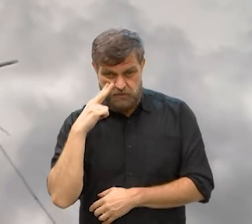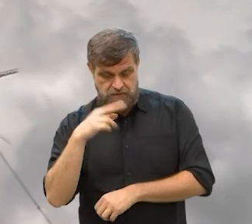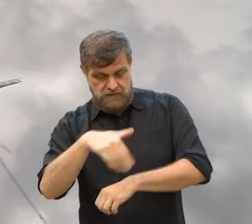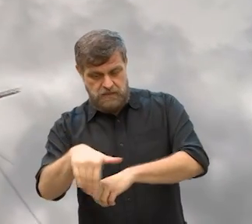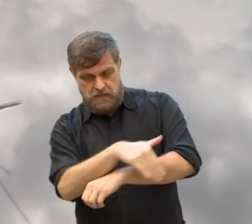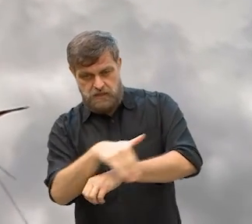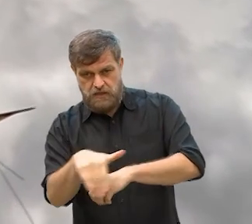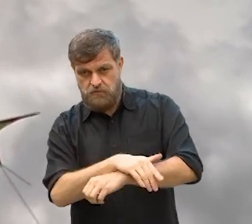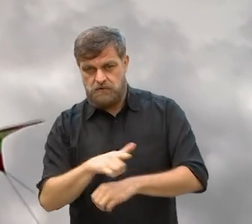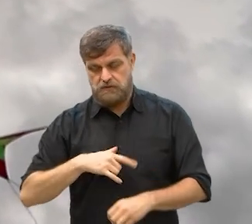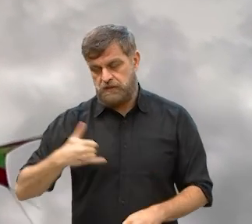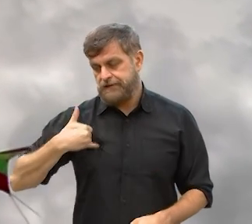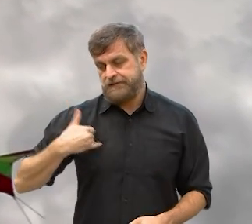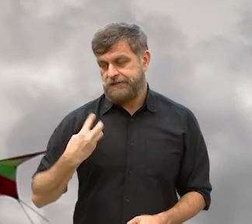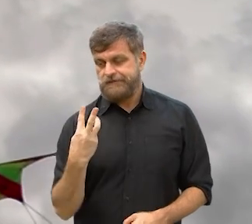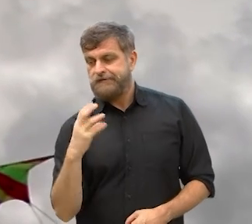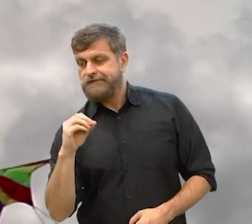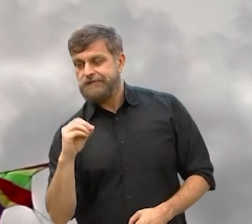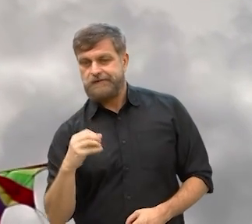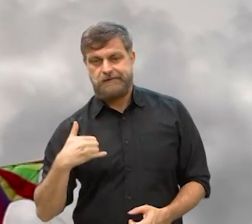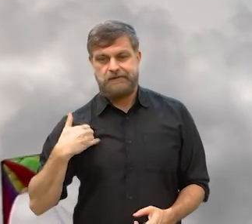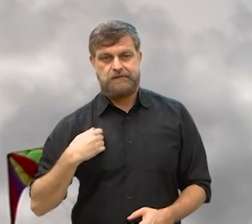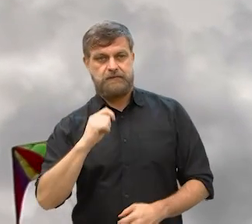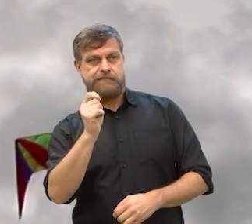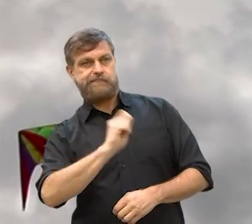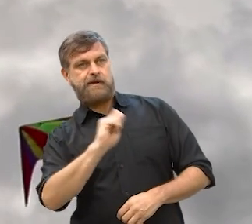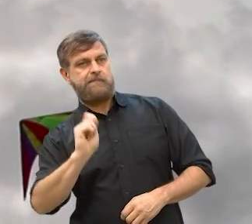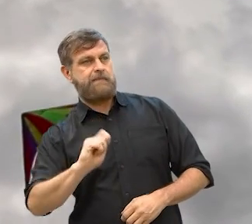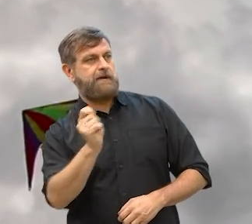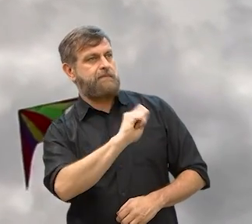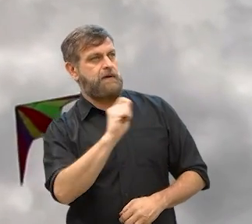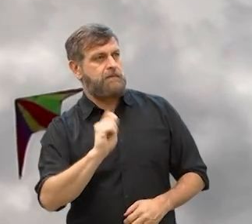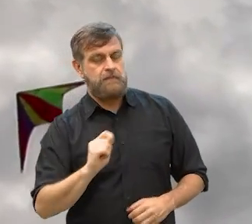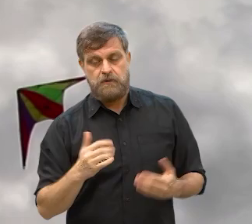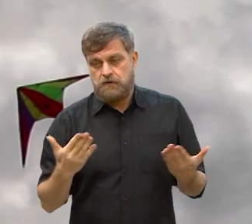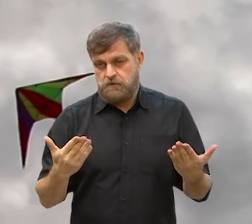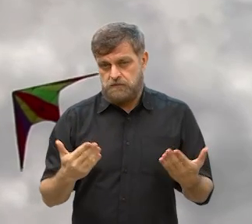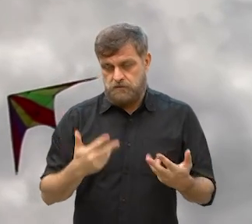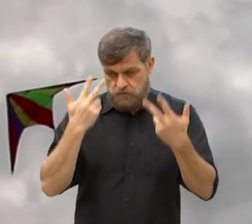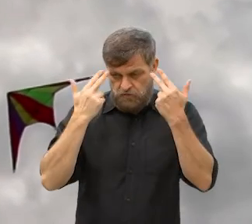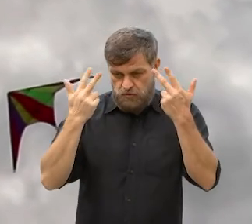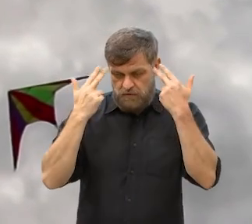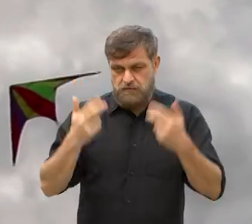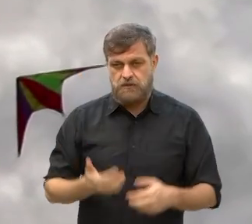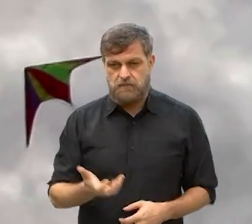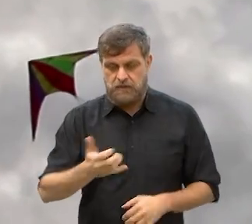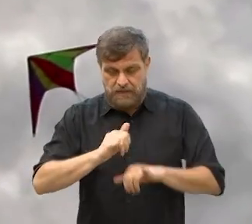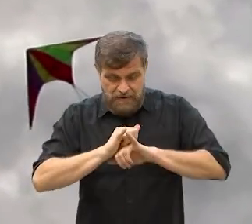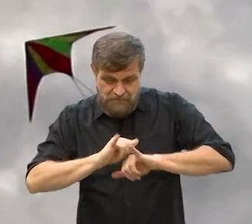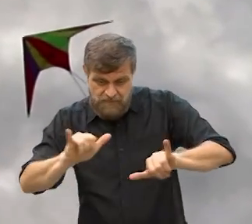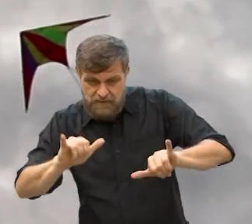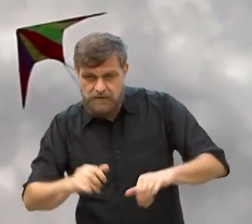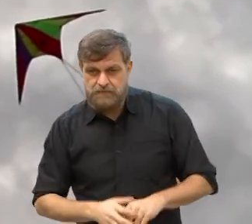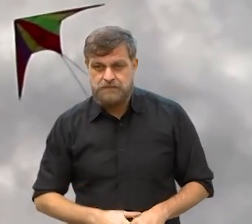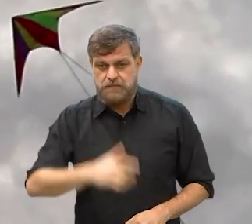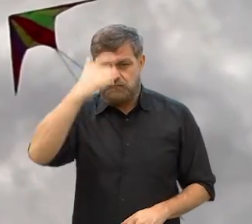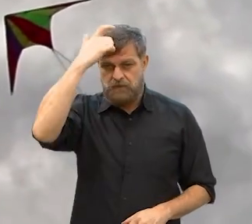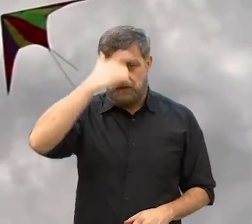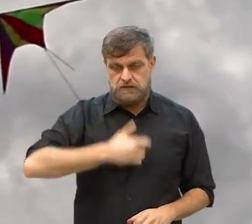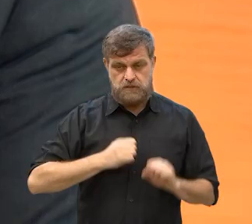encontra um menino de 25, 30 anos, é uma diversão, acho que vale a pena. Aliás, deixar registrado aqui que se eu